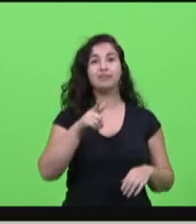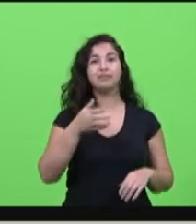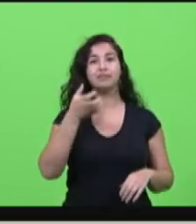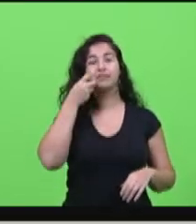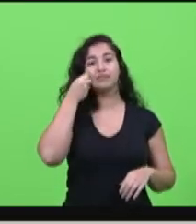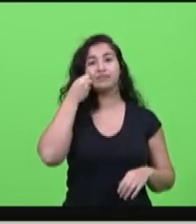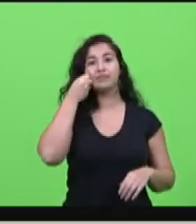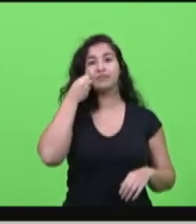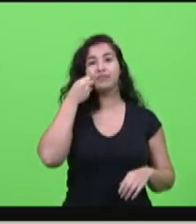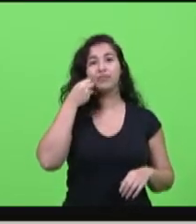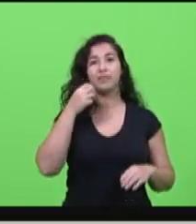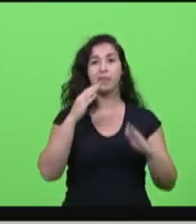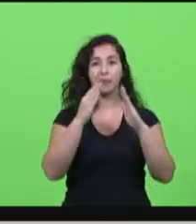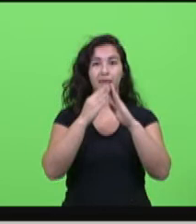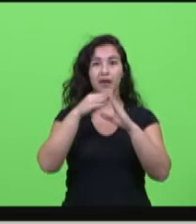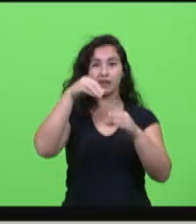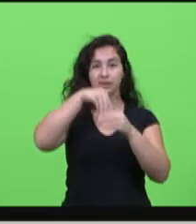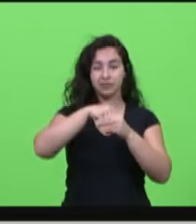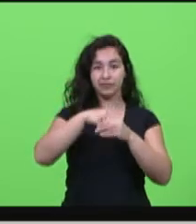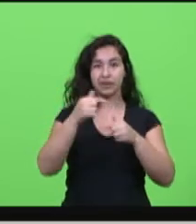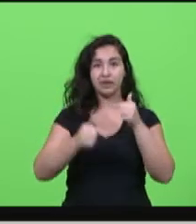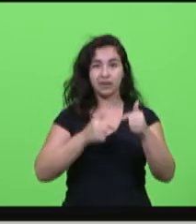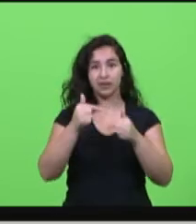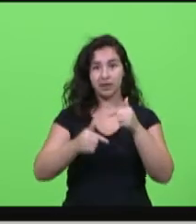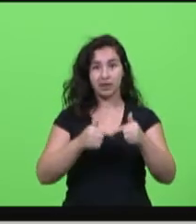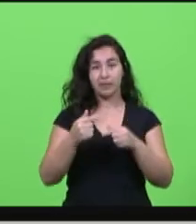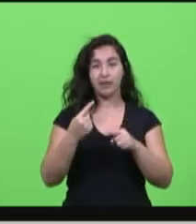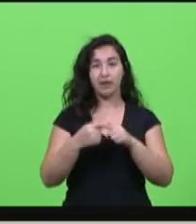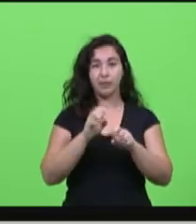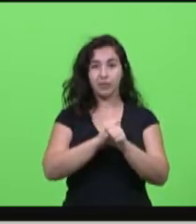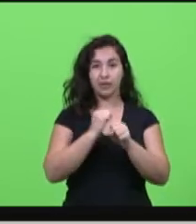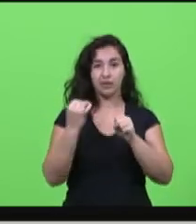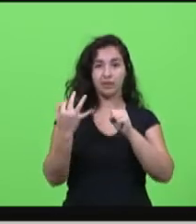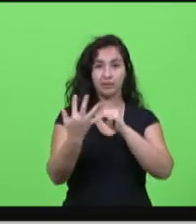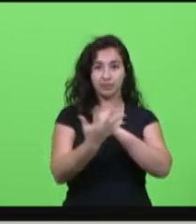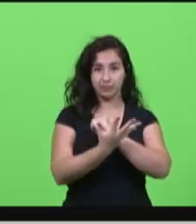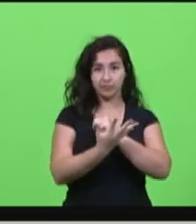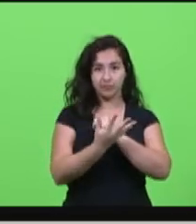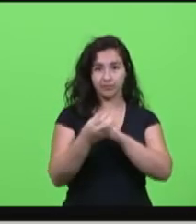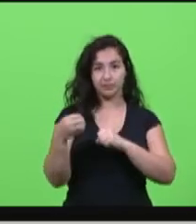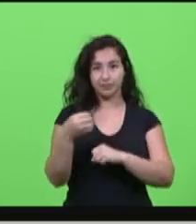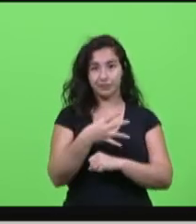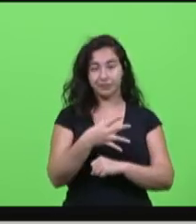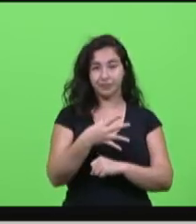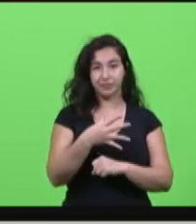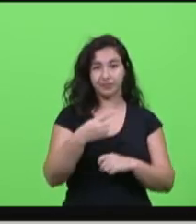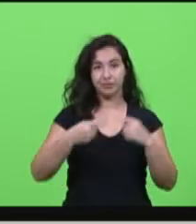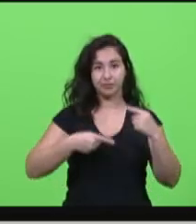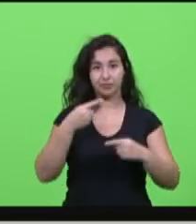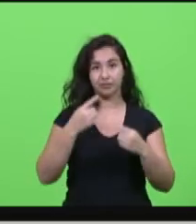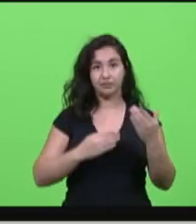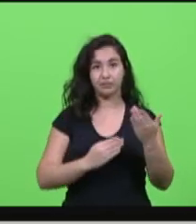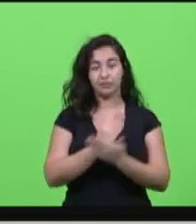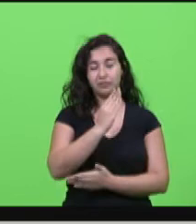modelo home office em decorrência da pandemia do novo coronavírus. Discussão,